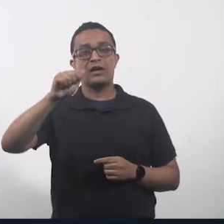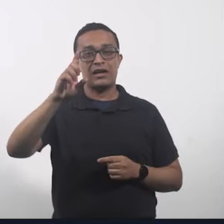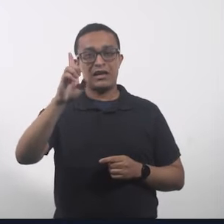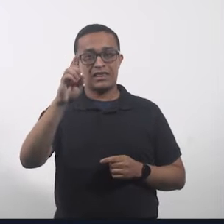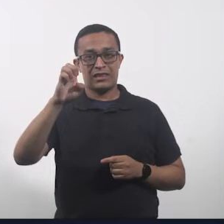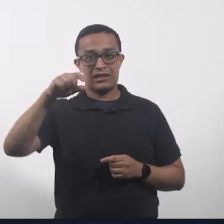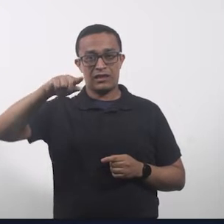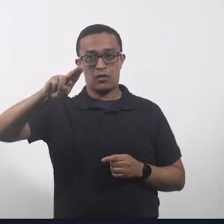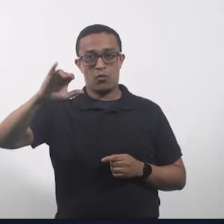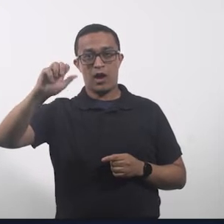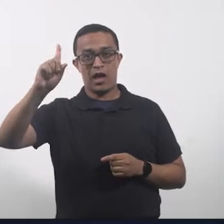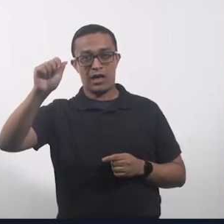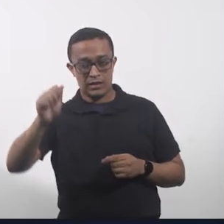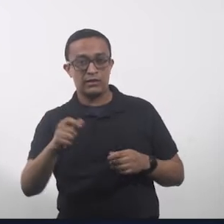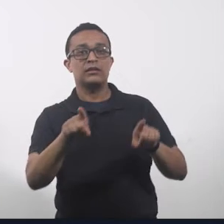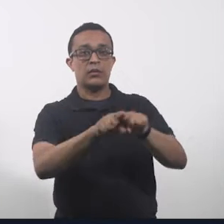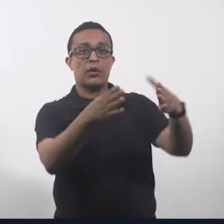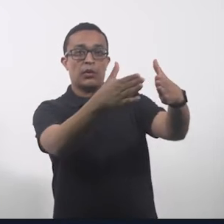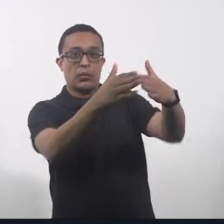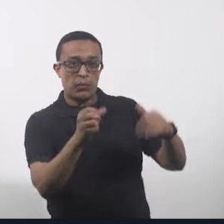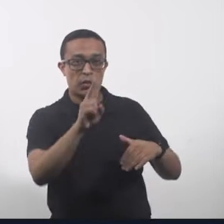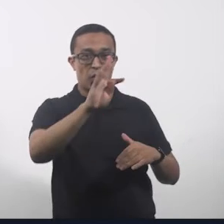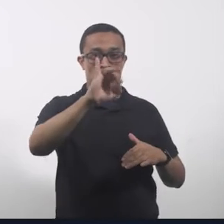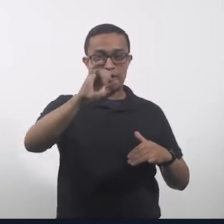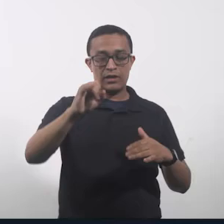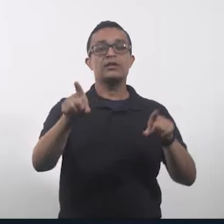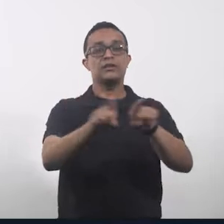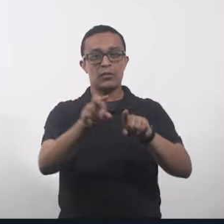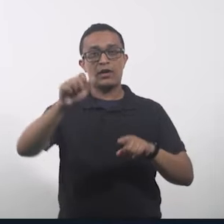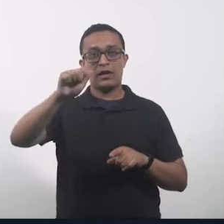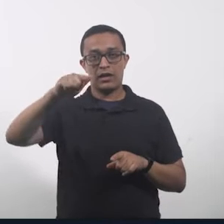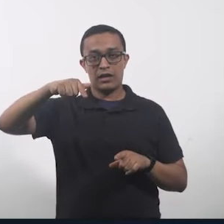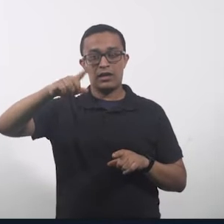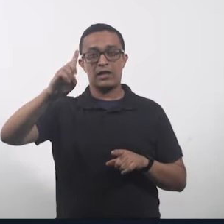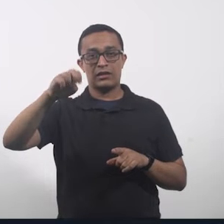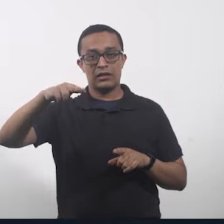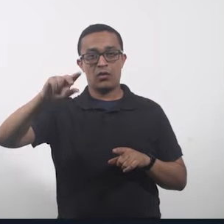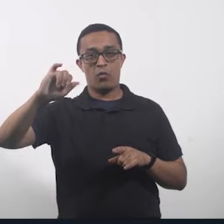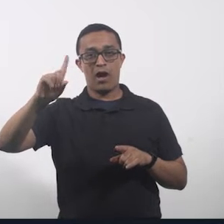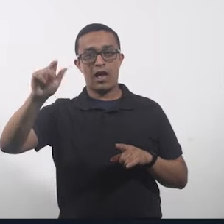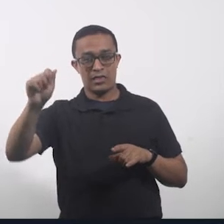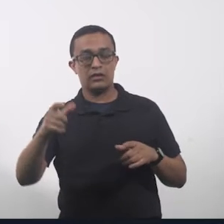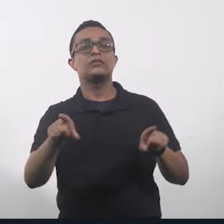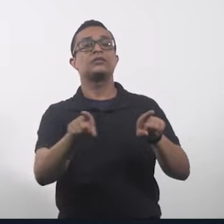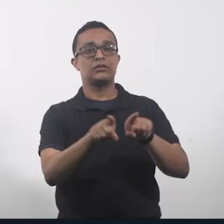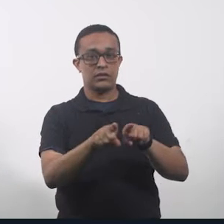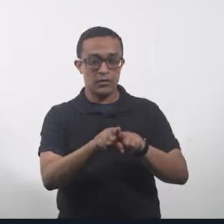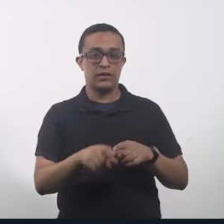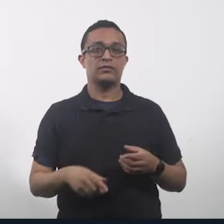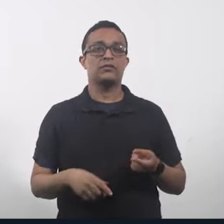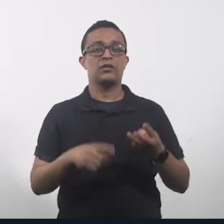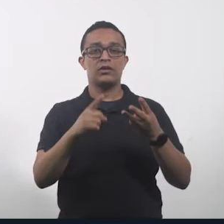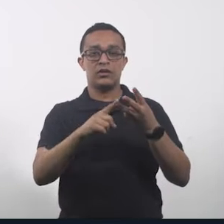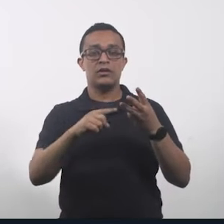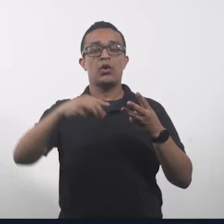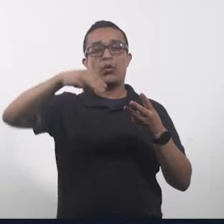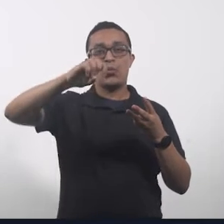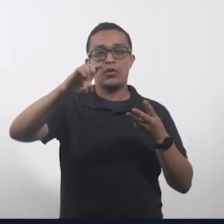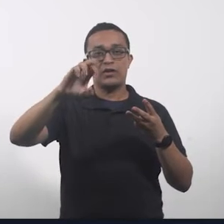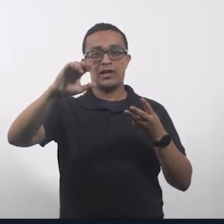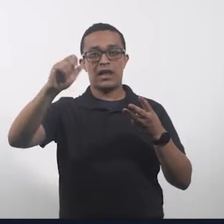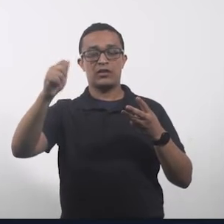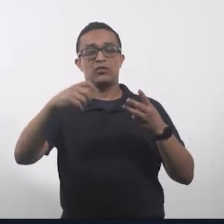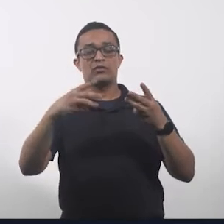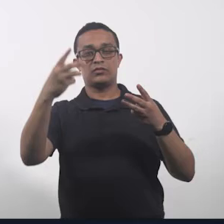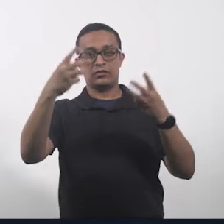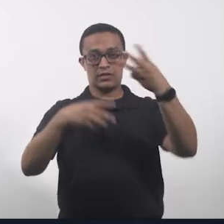de vaga de UTI também classificadas como adequado, e a letalidade de SRAG por Covid, classificada com um nível moderado. Nós